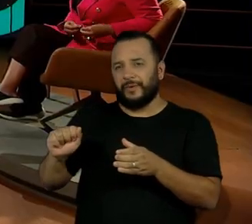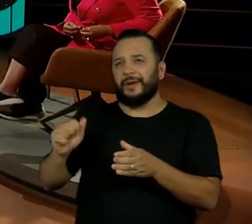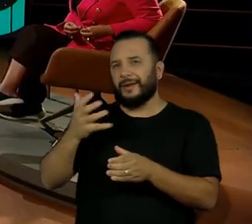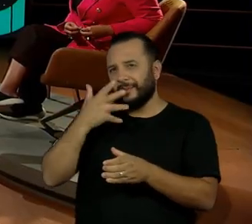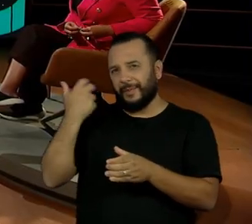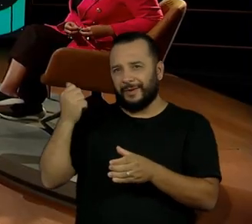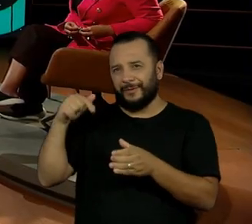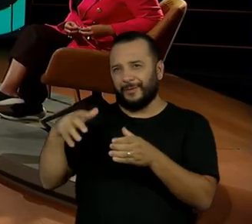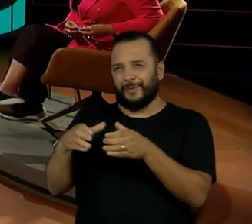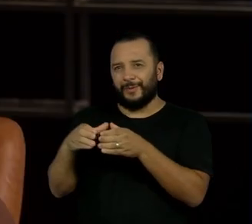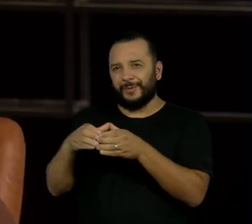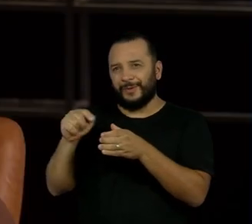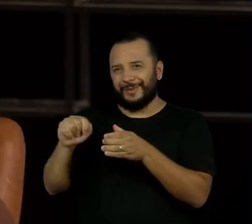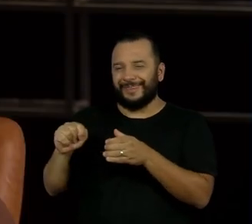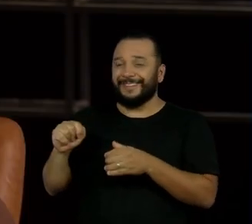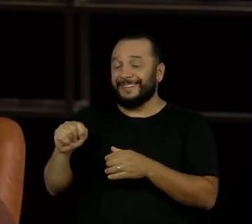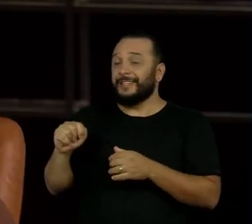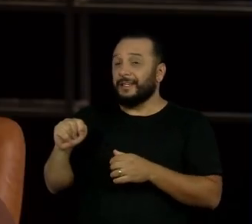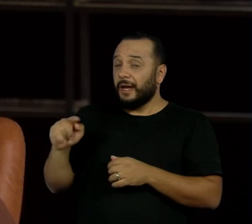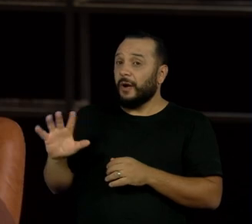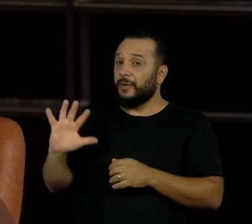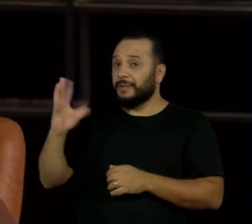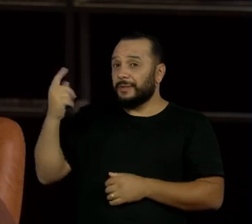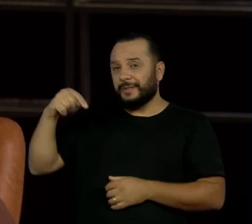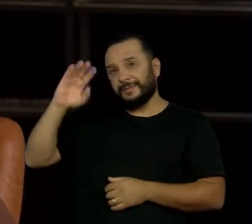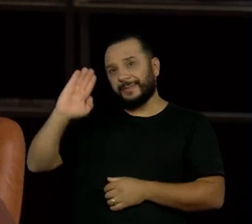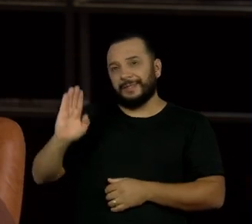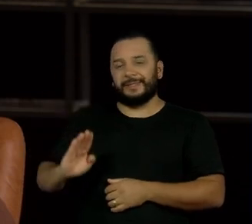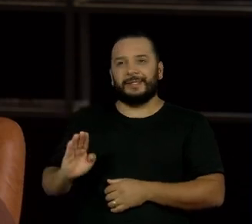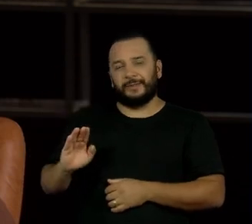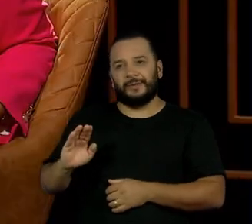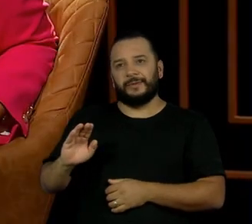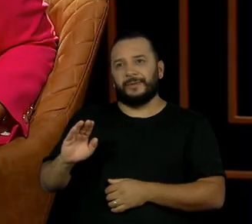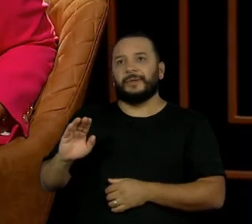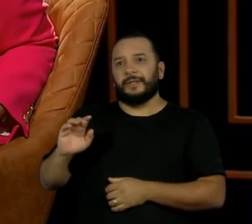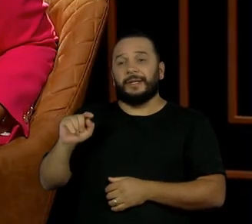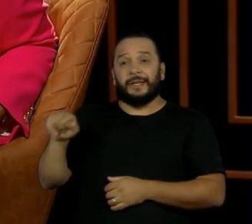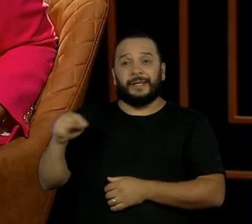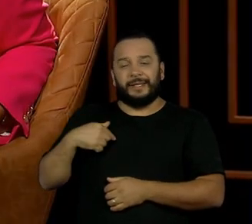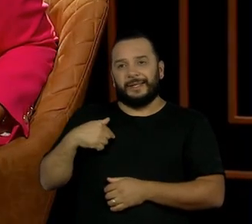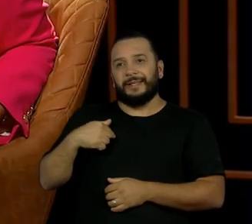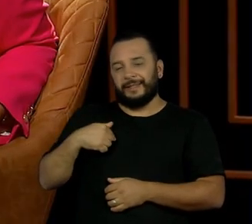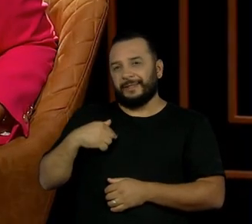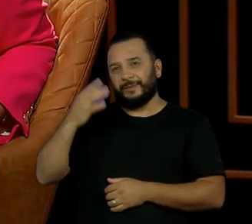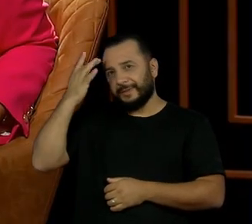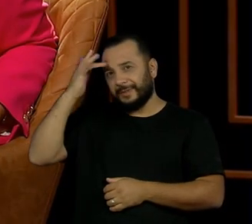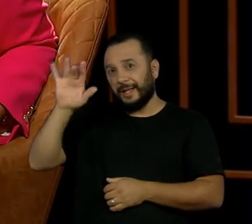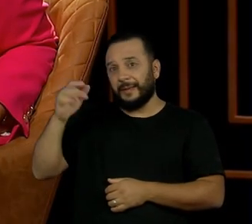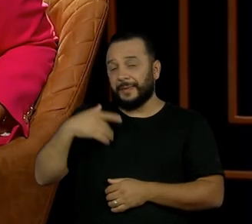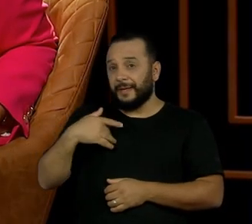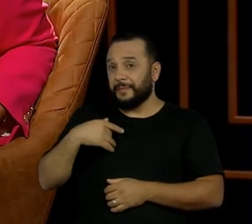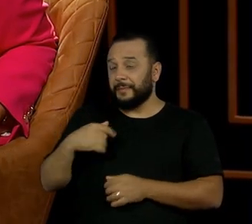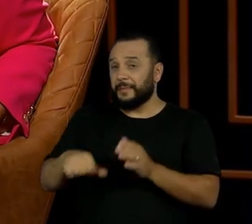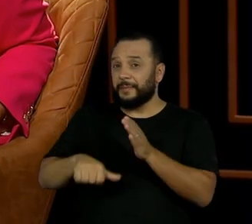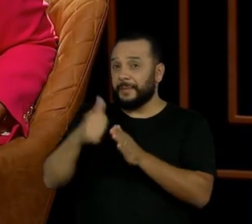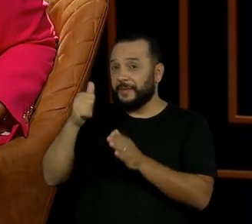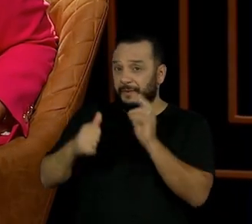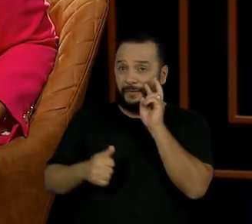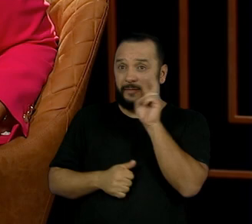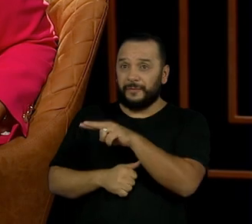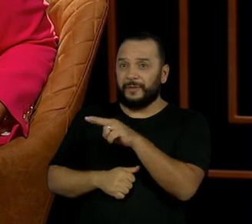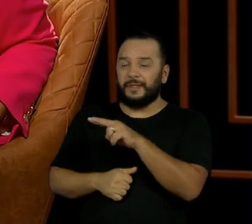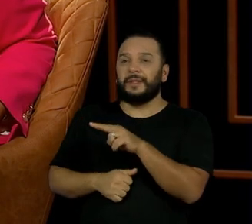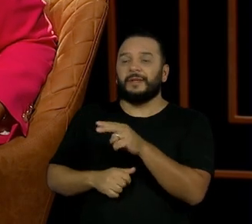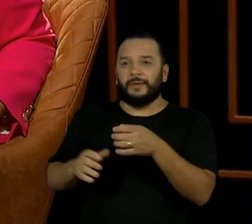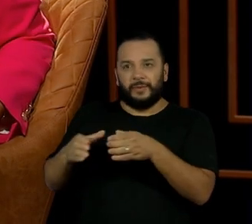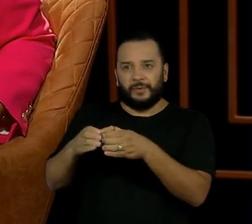aí depois ele se volta e ele não sabe mas eu ainda não era cantora a primeira vez que eu vi o Grêmio Recreativo eu